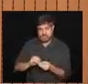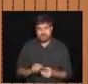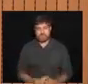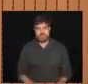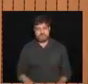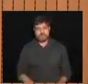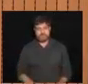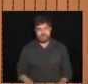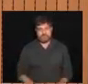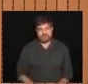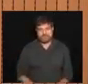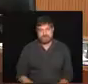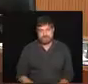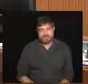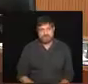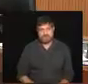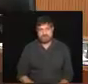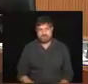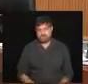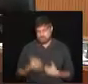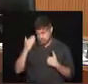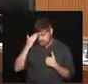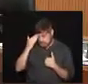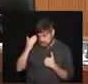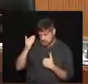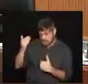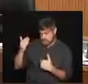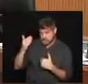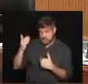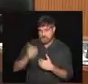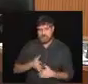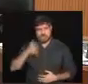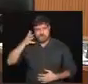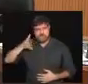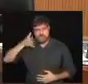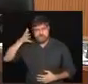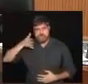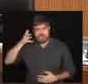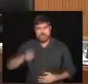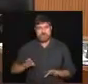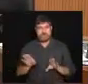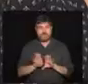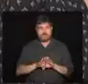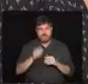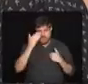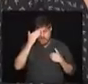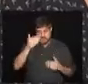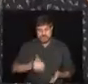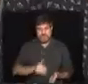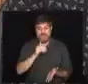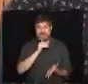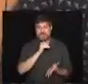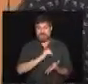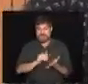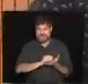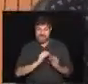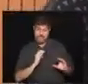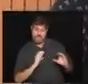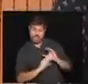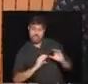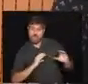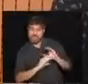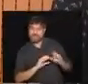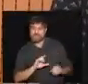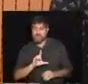isso. Doutora Andréia, pelas suas considerações. Quero também agradecer a presença do secretário de Comunicações, o Luiz